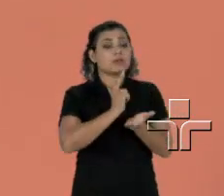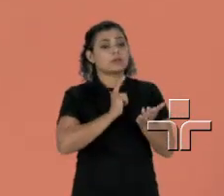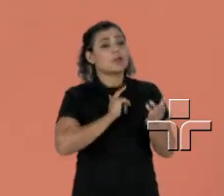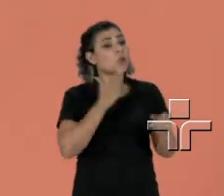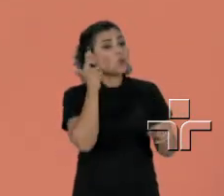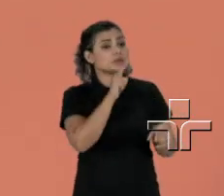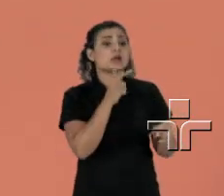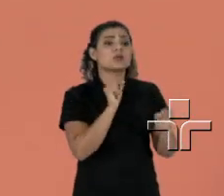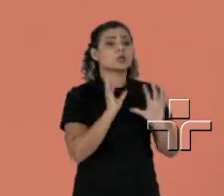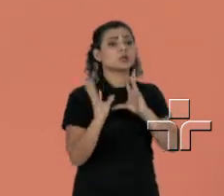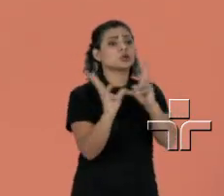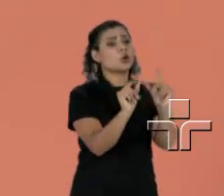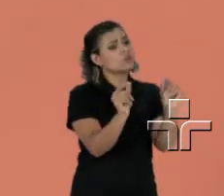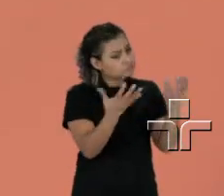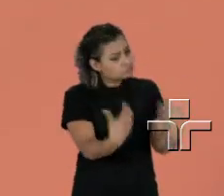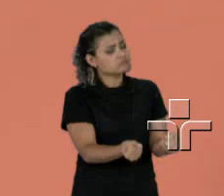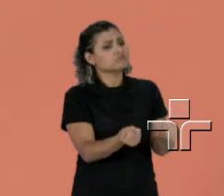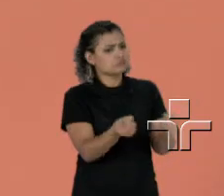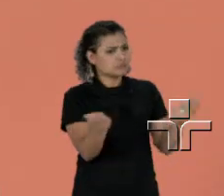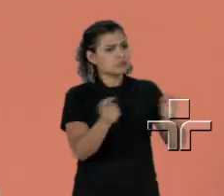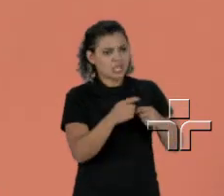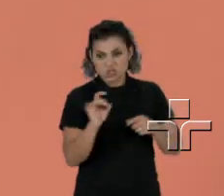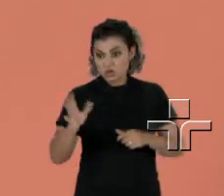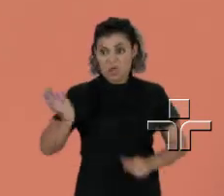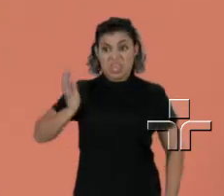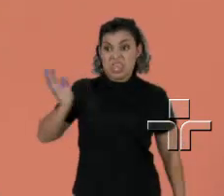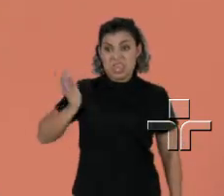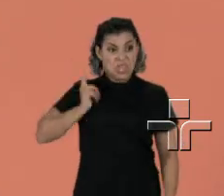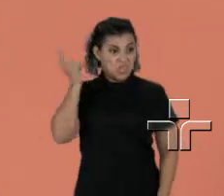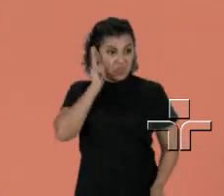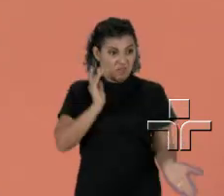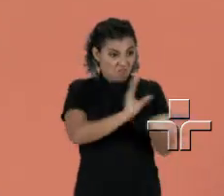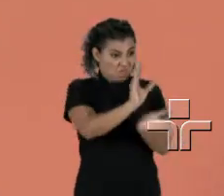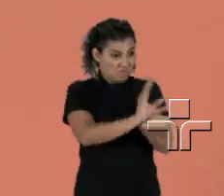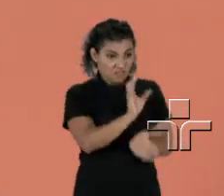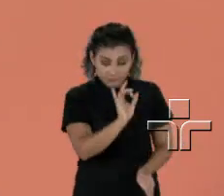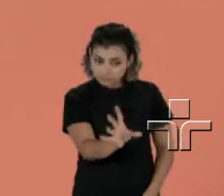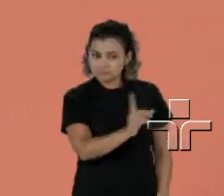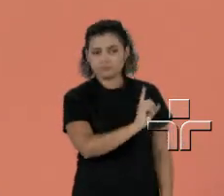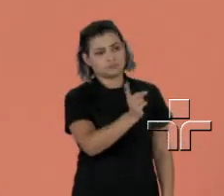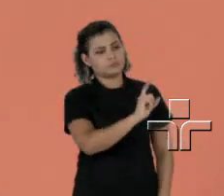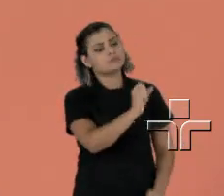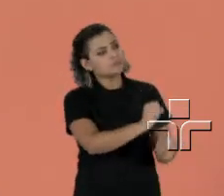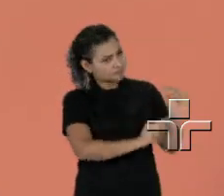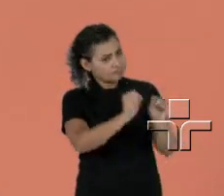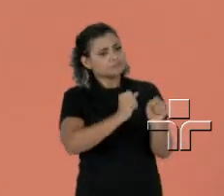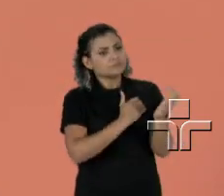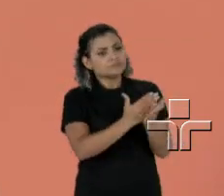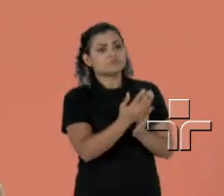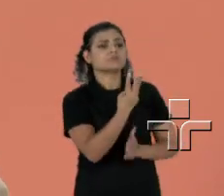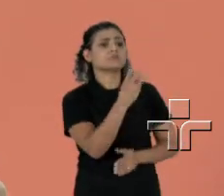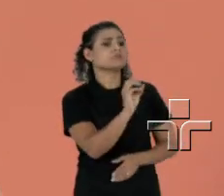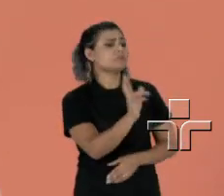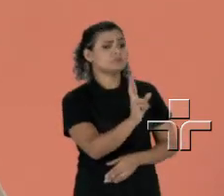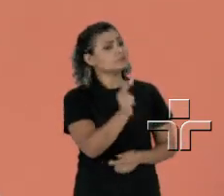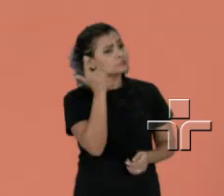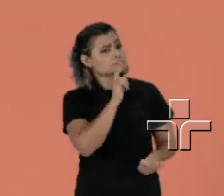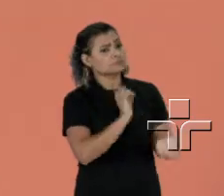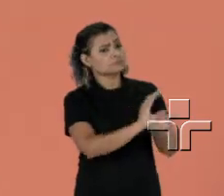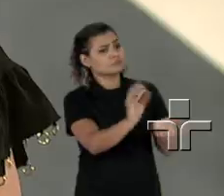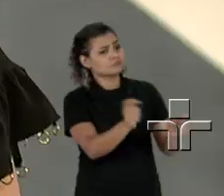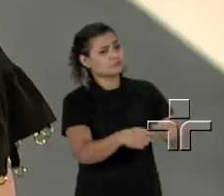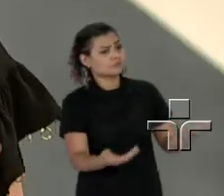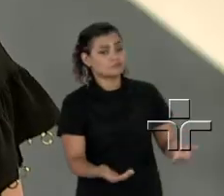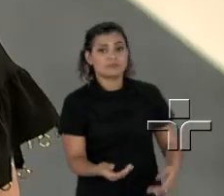a todo mundo a gente fica com esse estigma de achar que é só um milionário que tem dinheiro para investir nas empresas que começam já com trinta reais e já consegue começar a